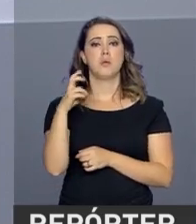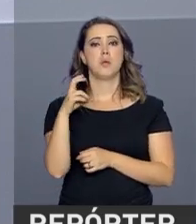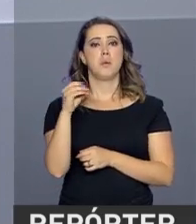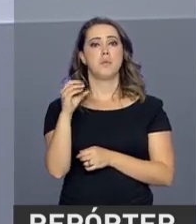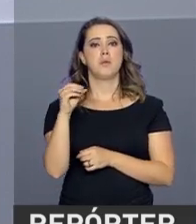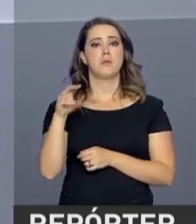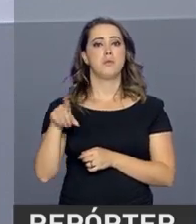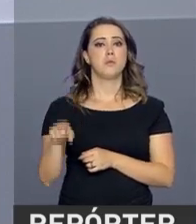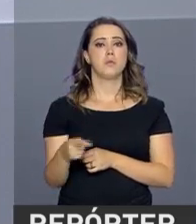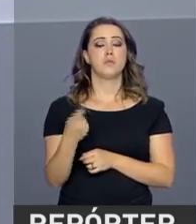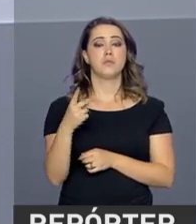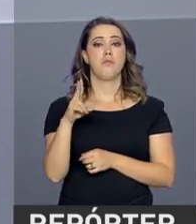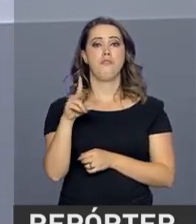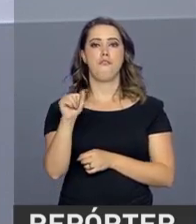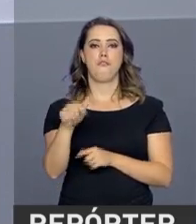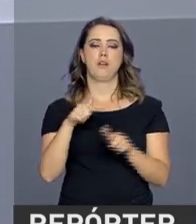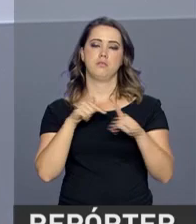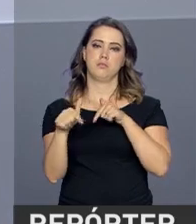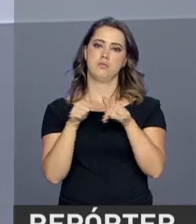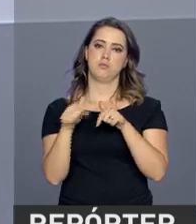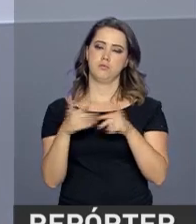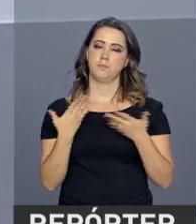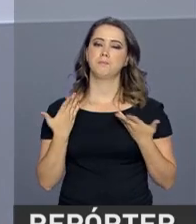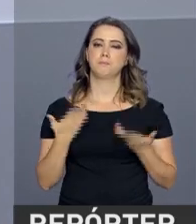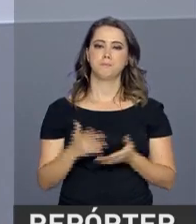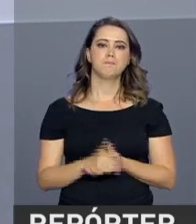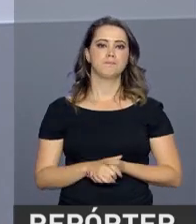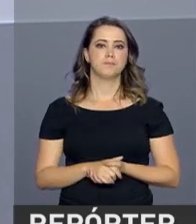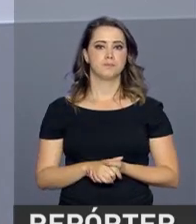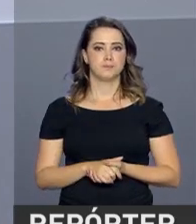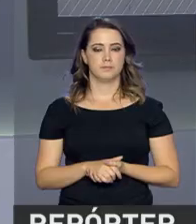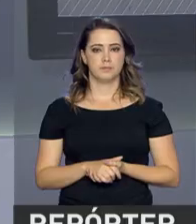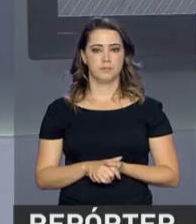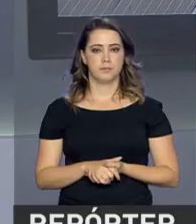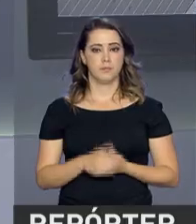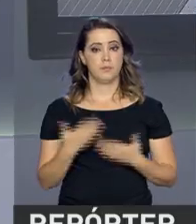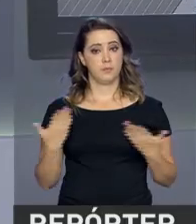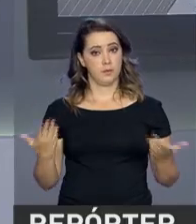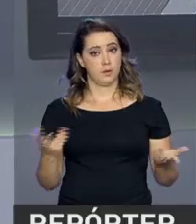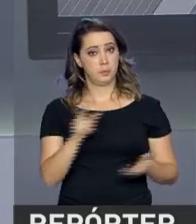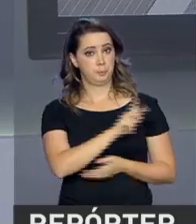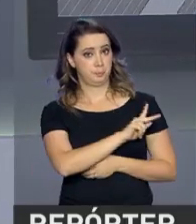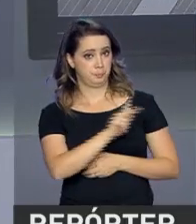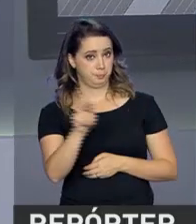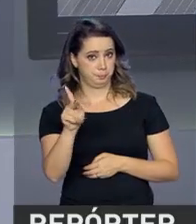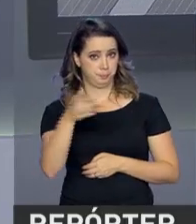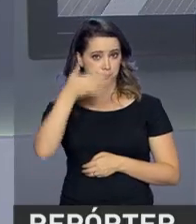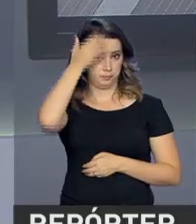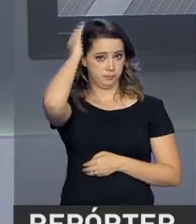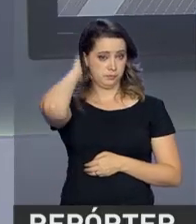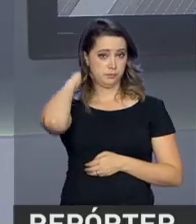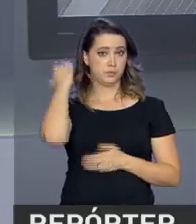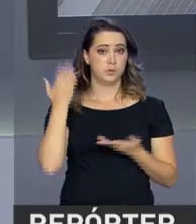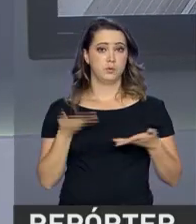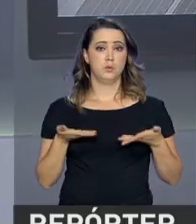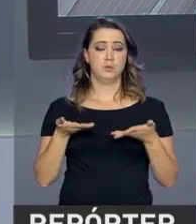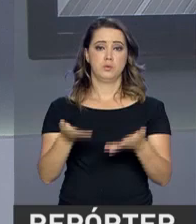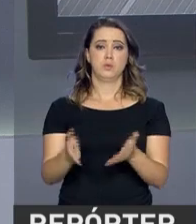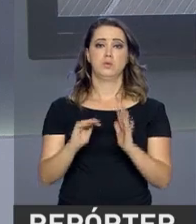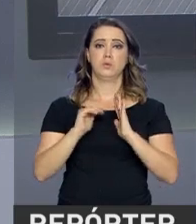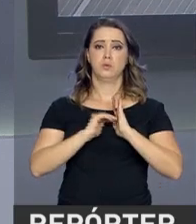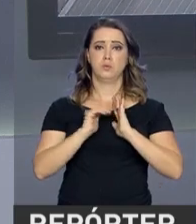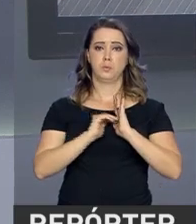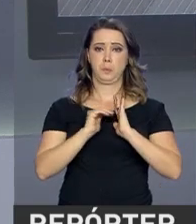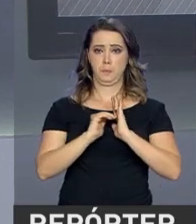1.500 mil 570 empregos no país e o presidente da república michel temer encaminhou para o